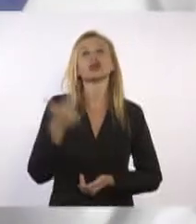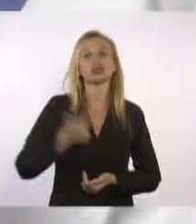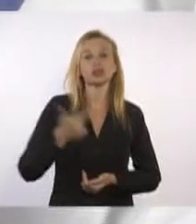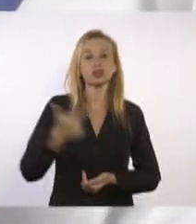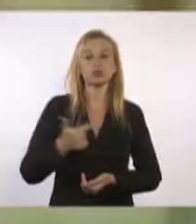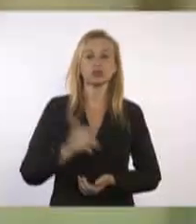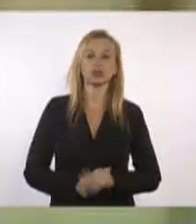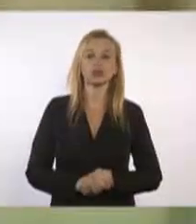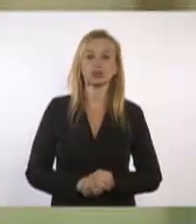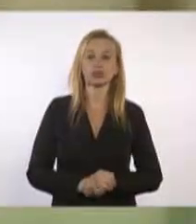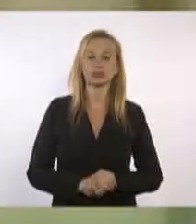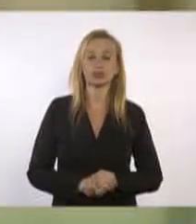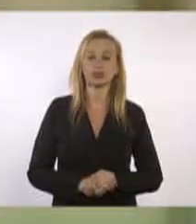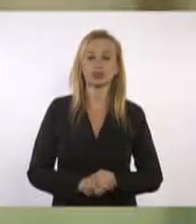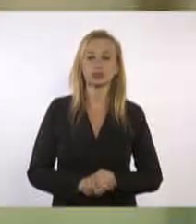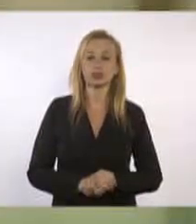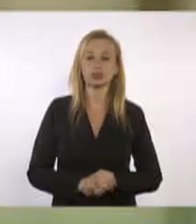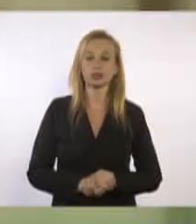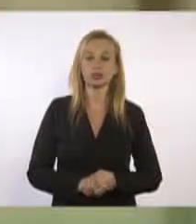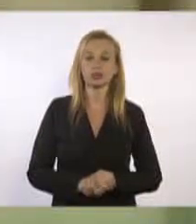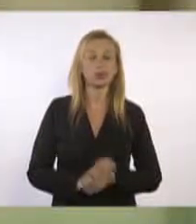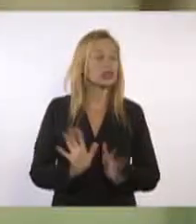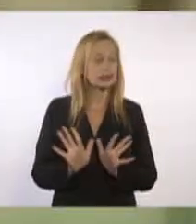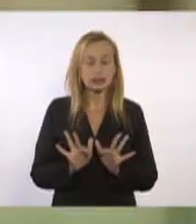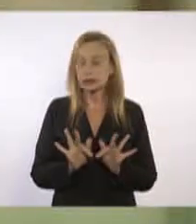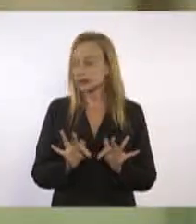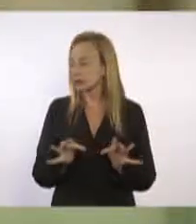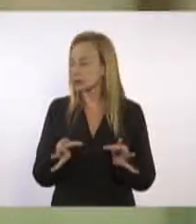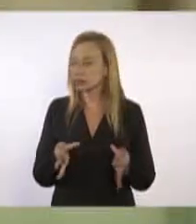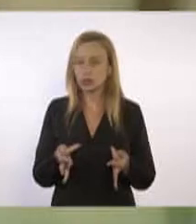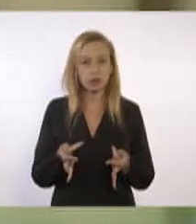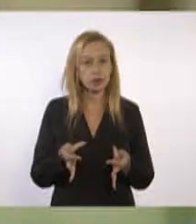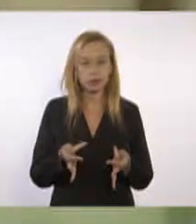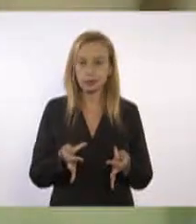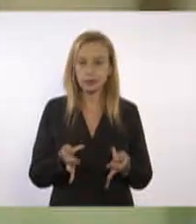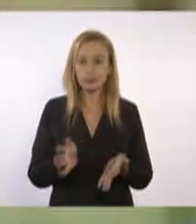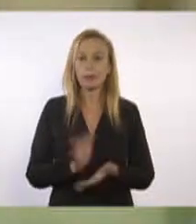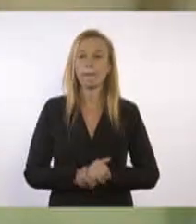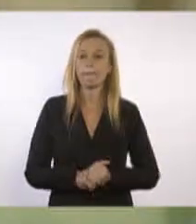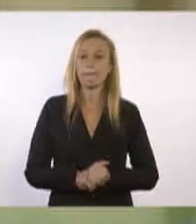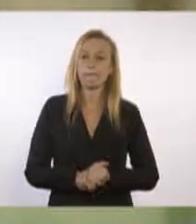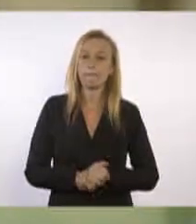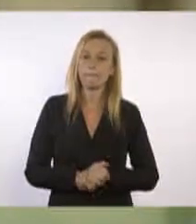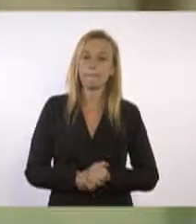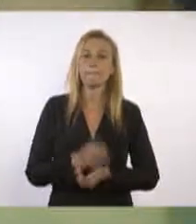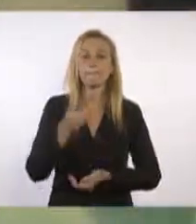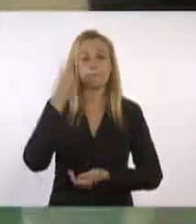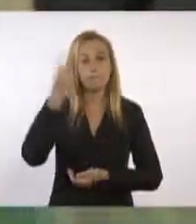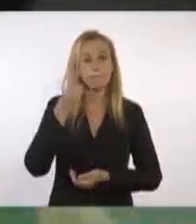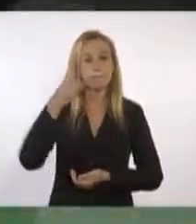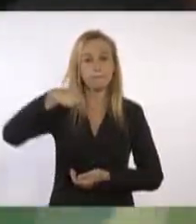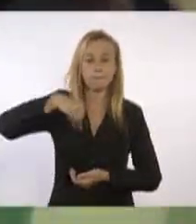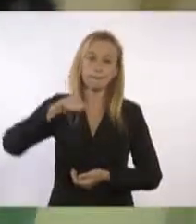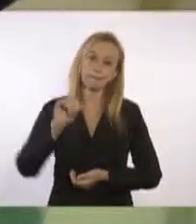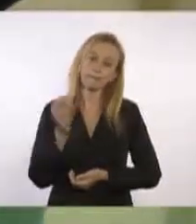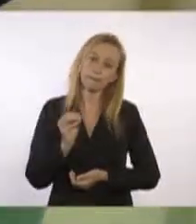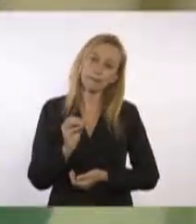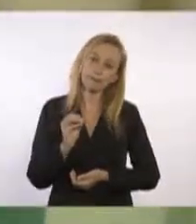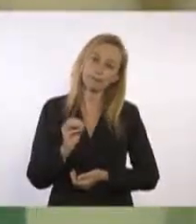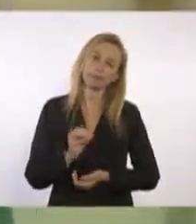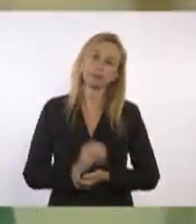ponto, que é bastante simples. E aí, deputado Márcio Alberto, já que eu não lhe dei a palavra